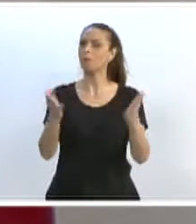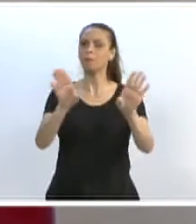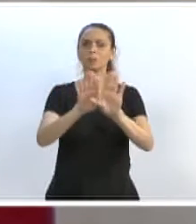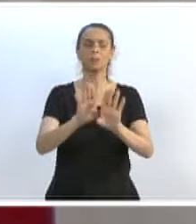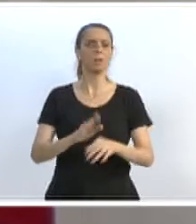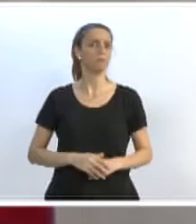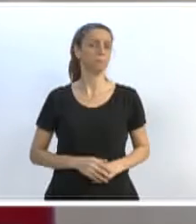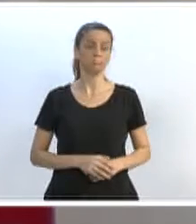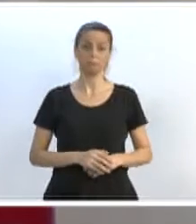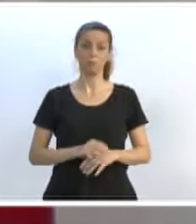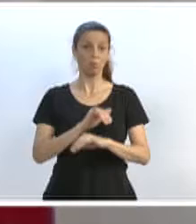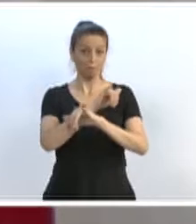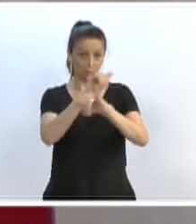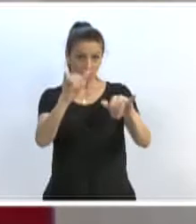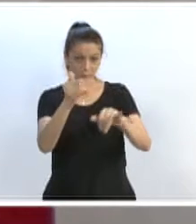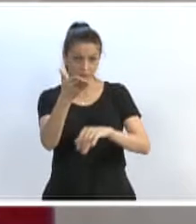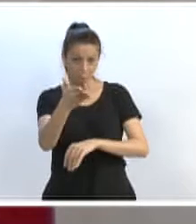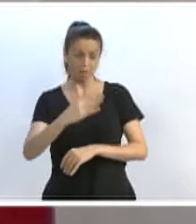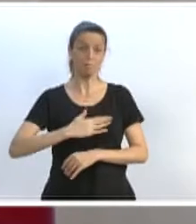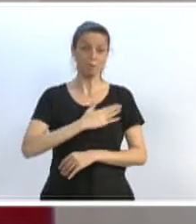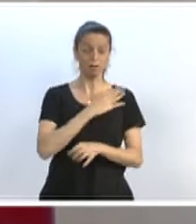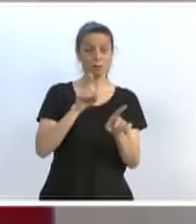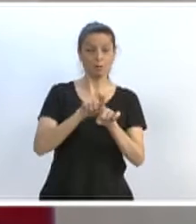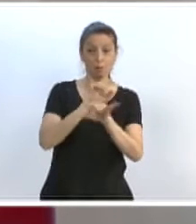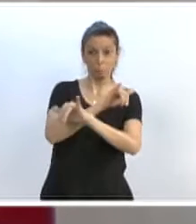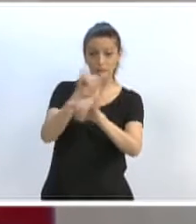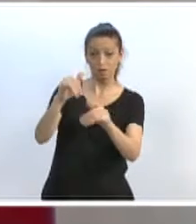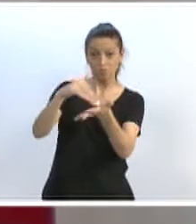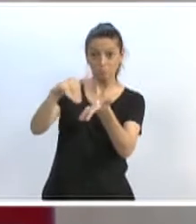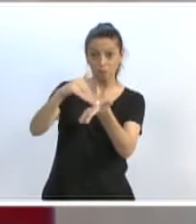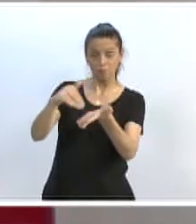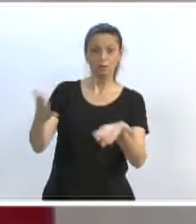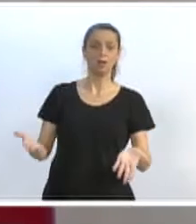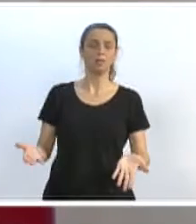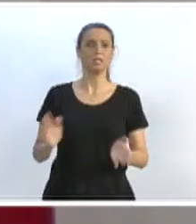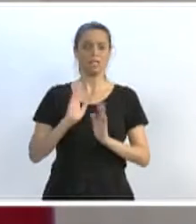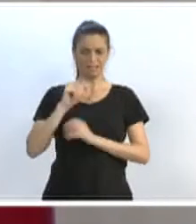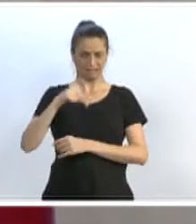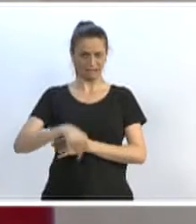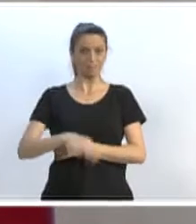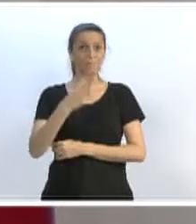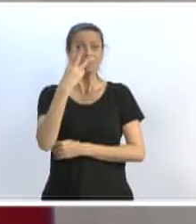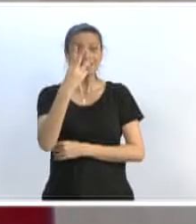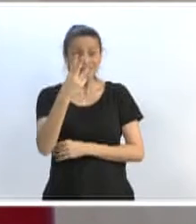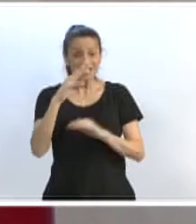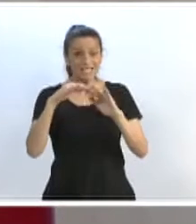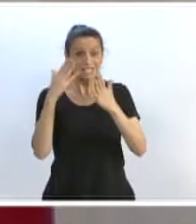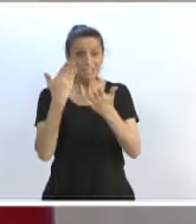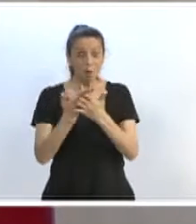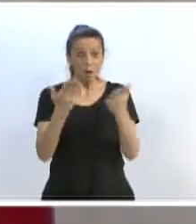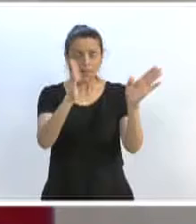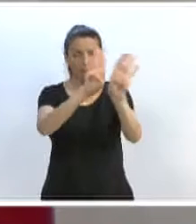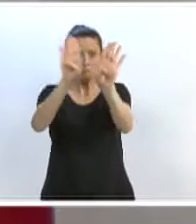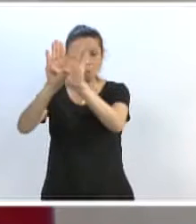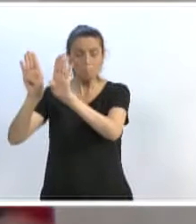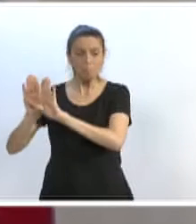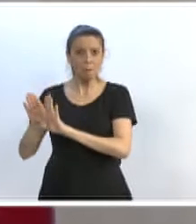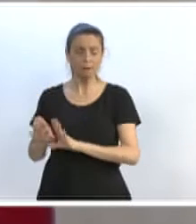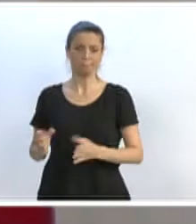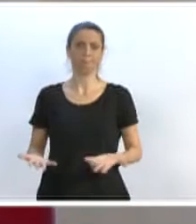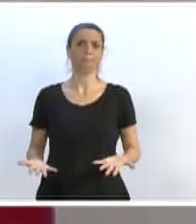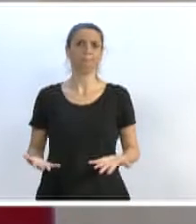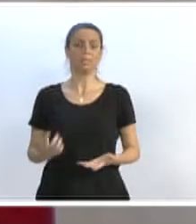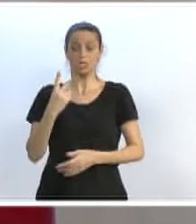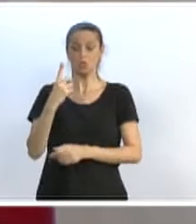senhor prefeito e senhores secretários. Nunca! Fechando 3 escolas na nossa cidade, em menos de um ano. E